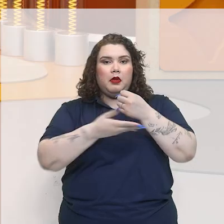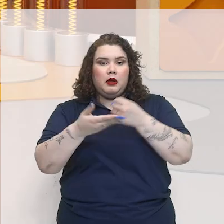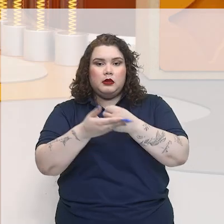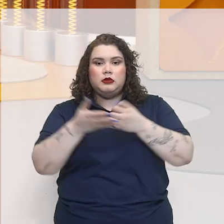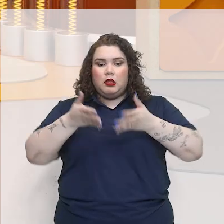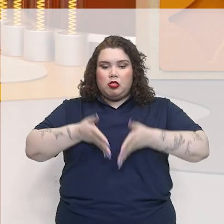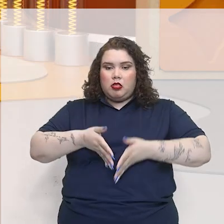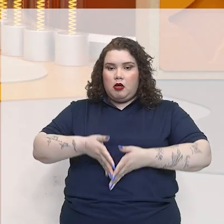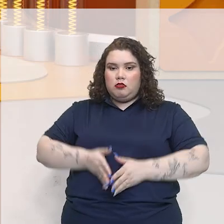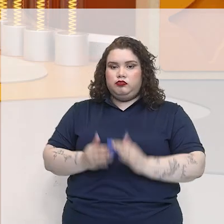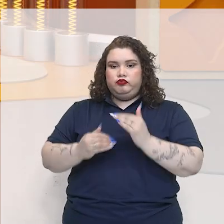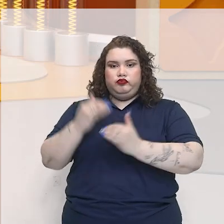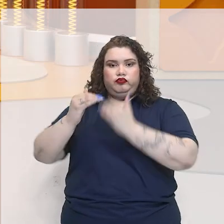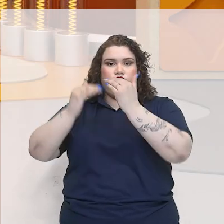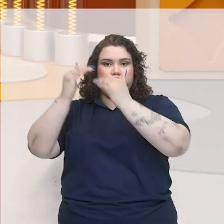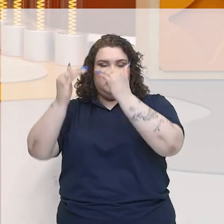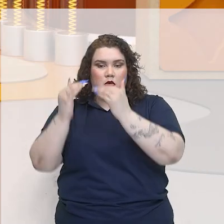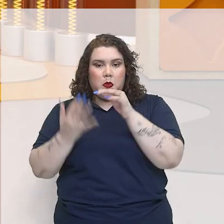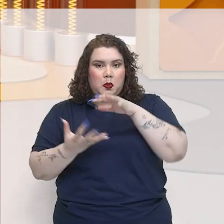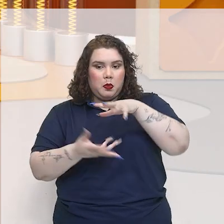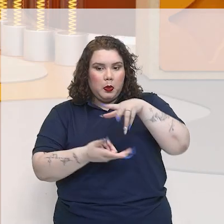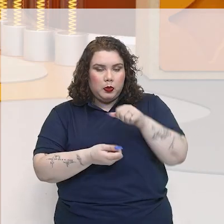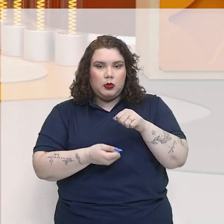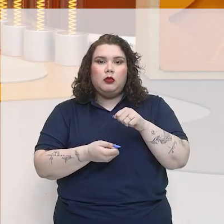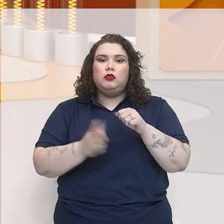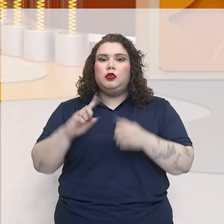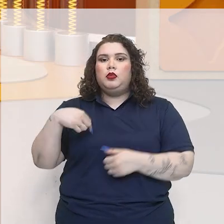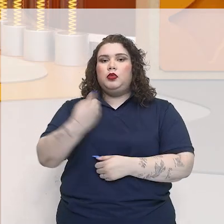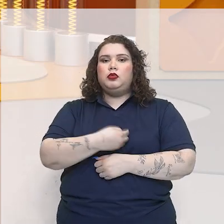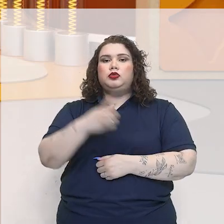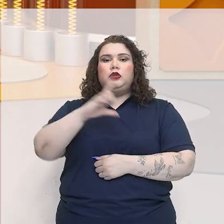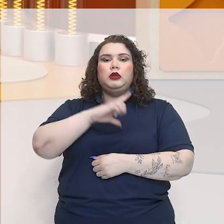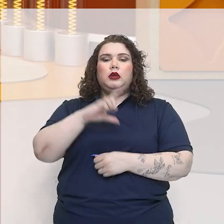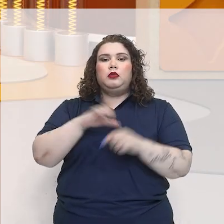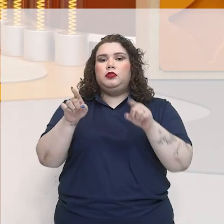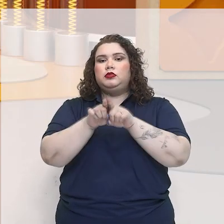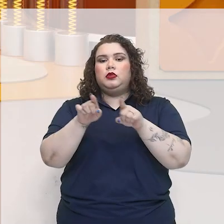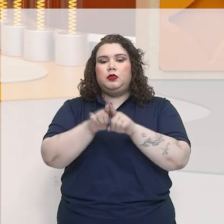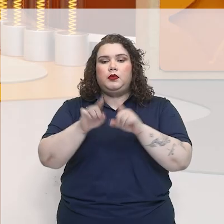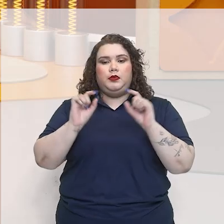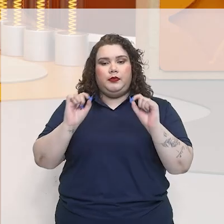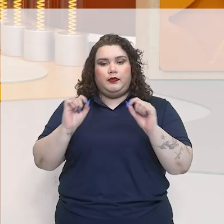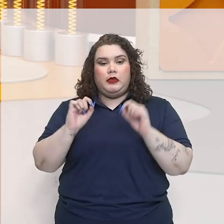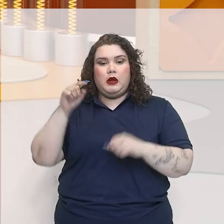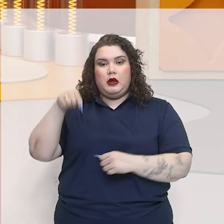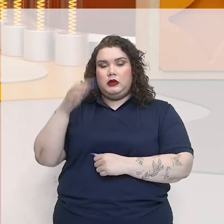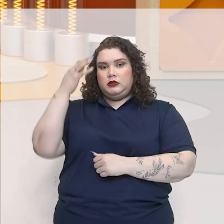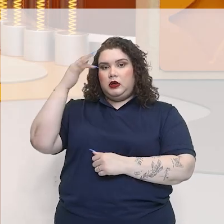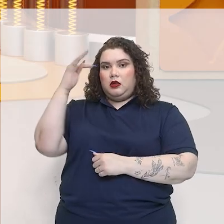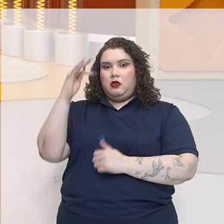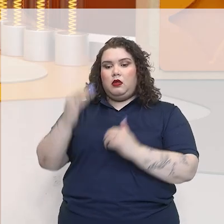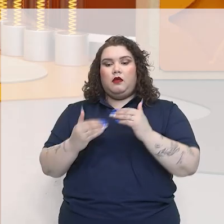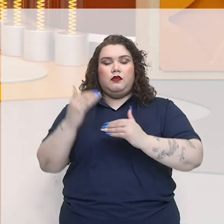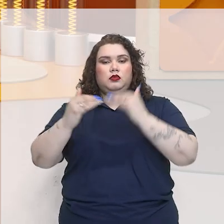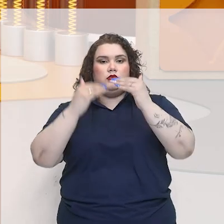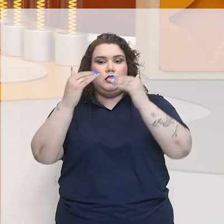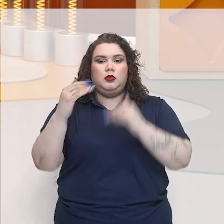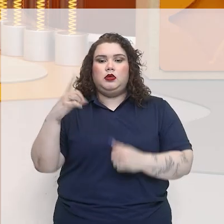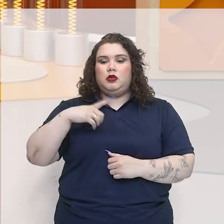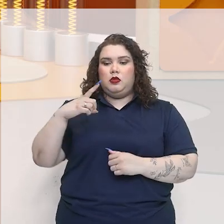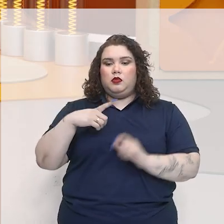nasceu e se desenvolveu, então, pelo planeta Terra. Nós temos, então, aí, né, segundo essa teoria evolucionista, os